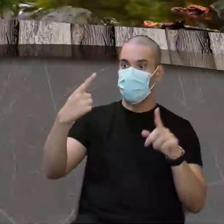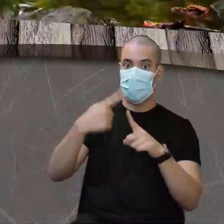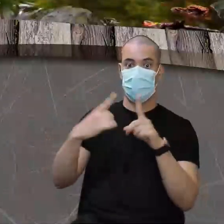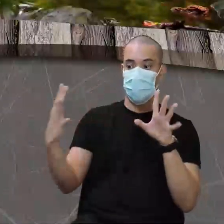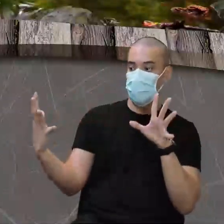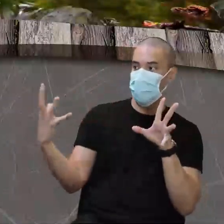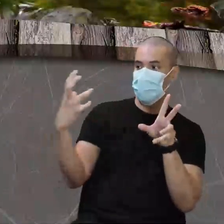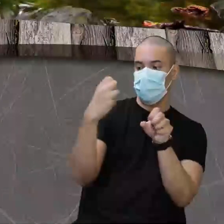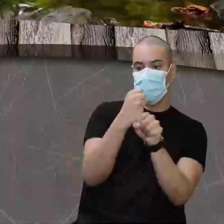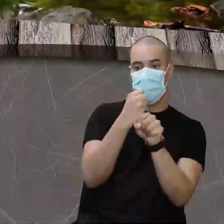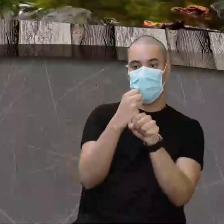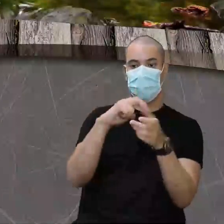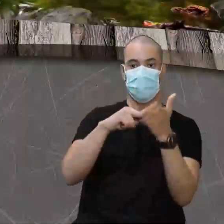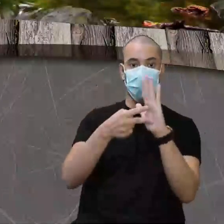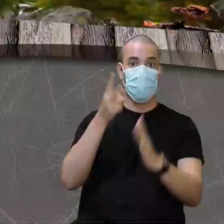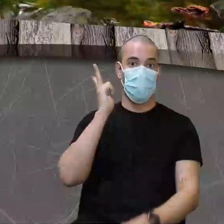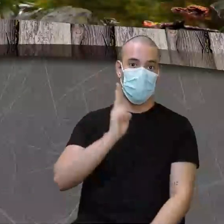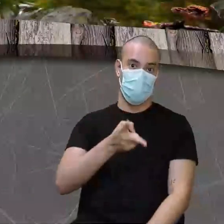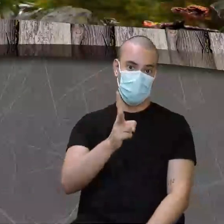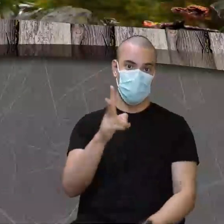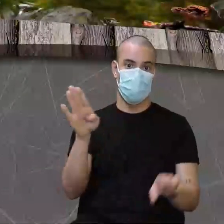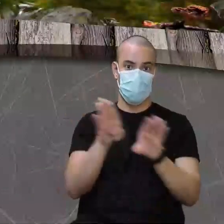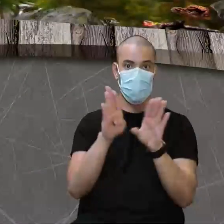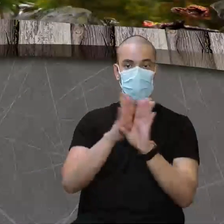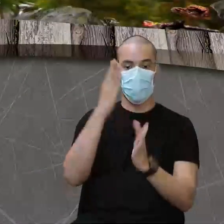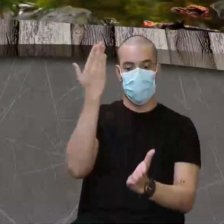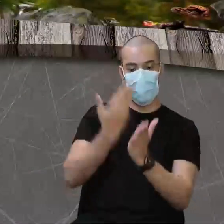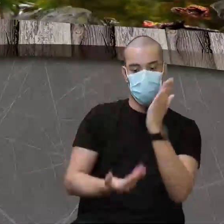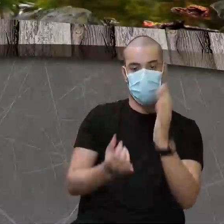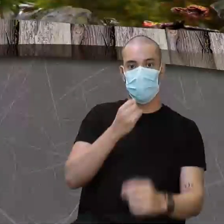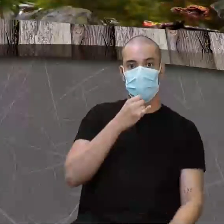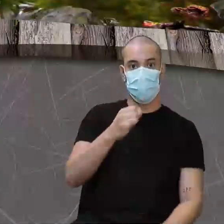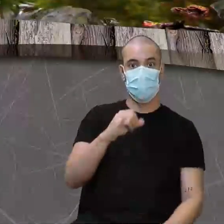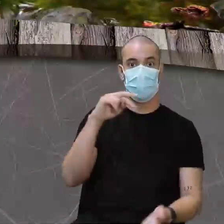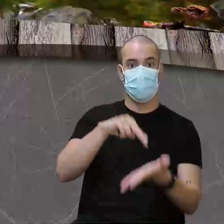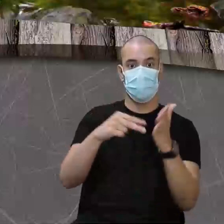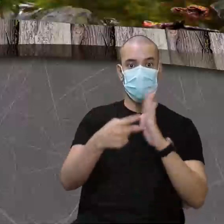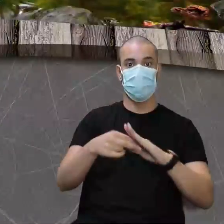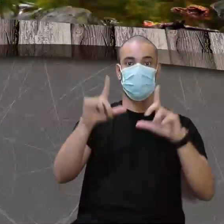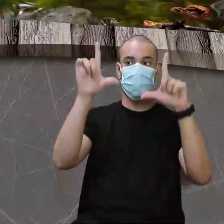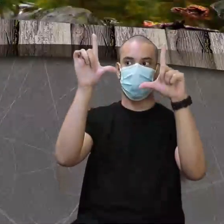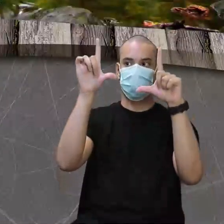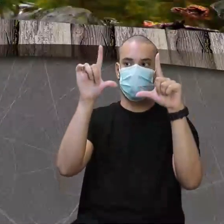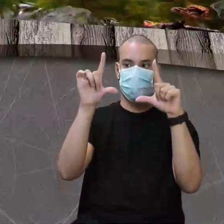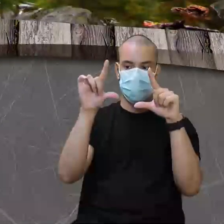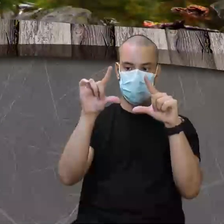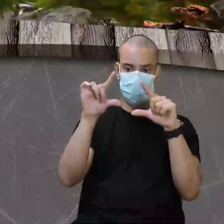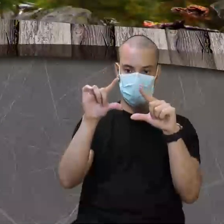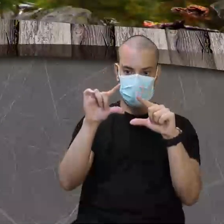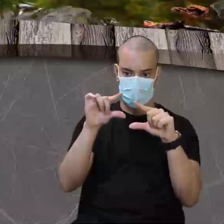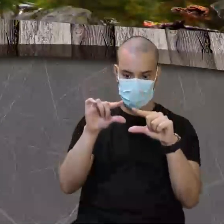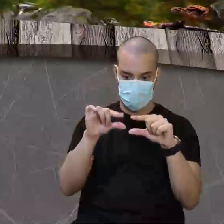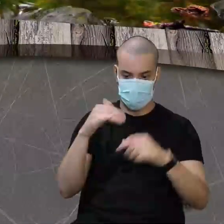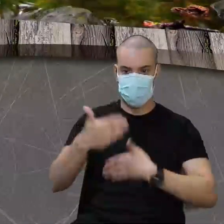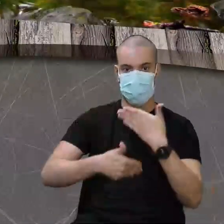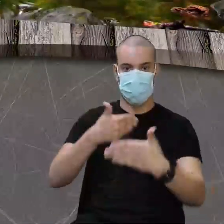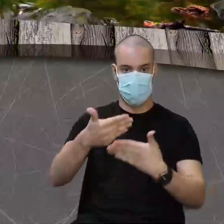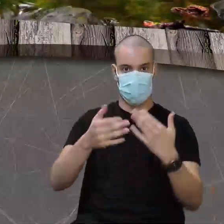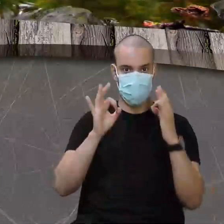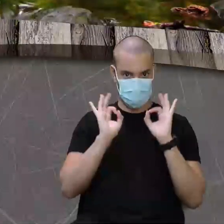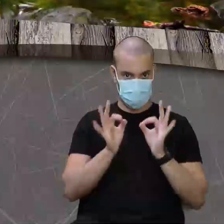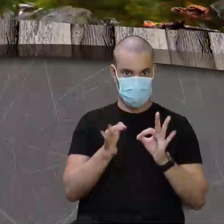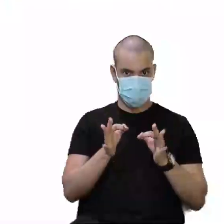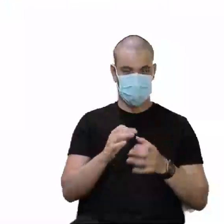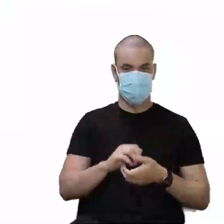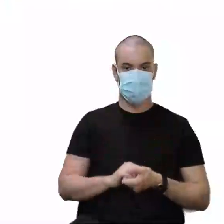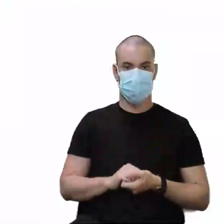ciclagem de matéria ela é contínua e a perda de energia ela vai diminuindo de um nível trófico para o outro. Olha